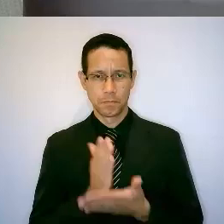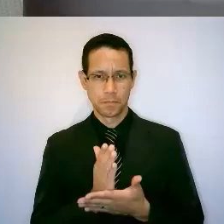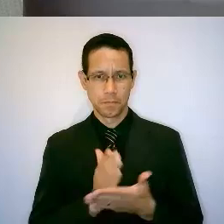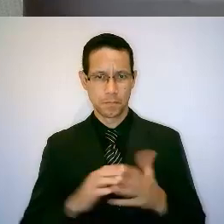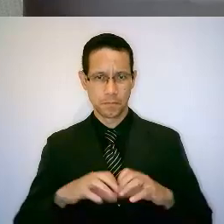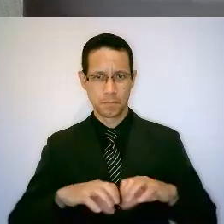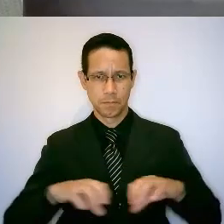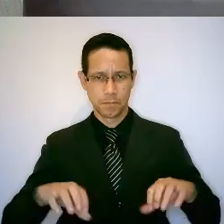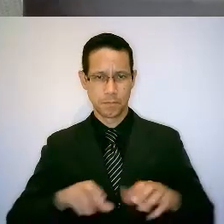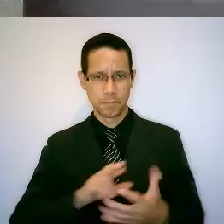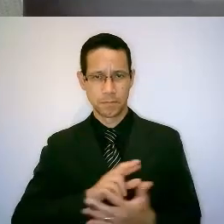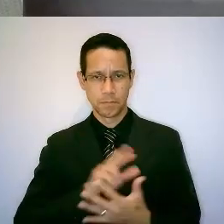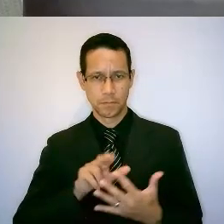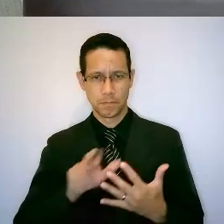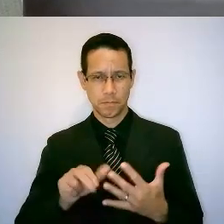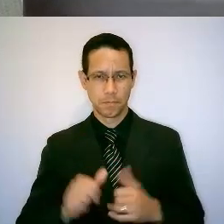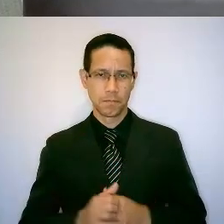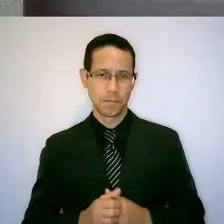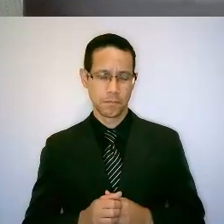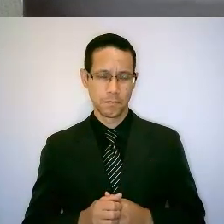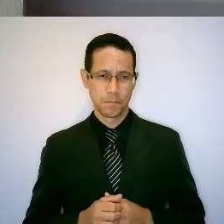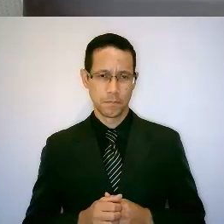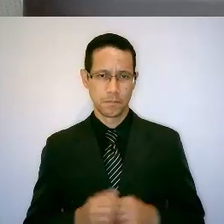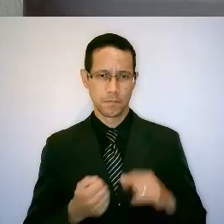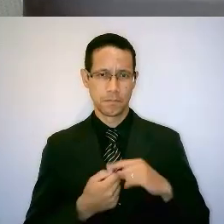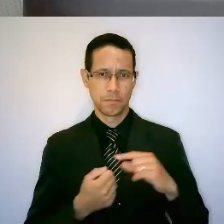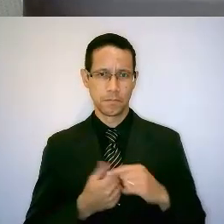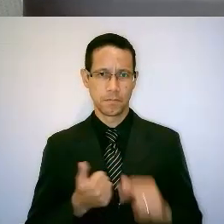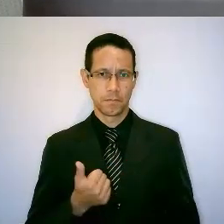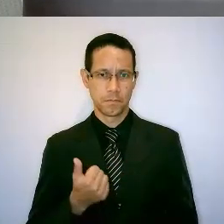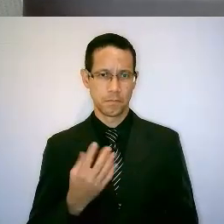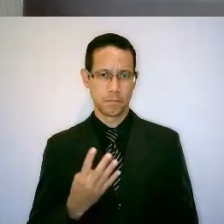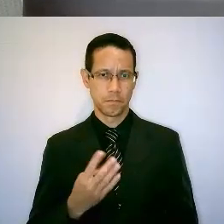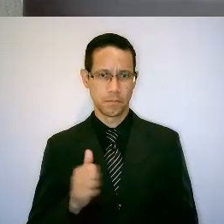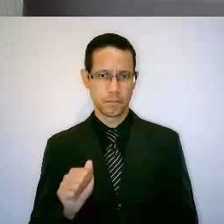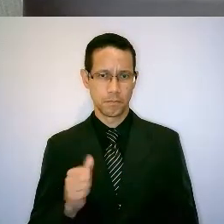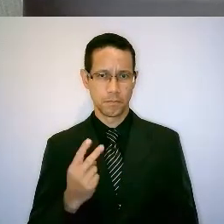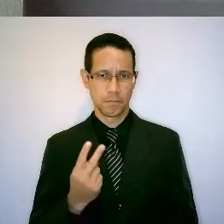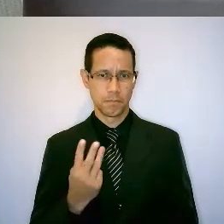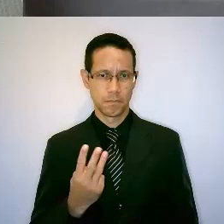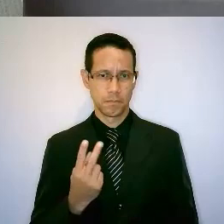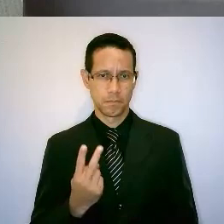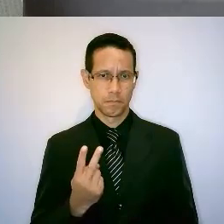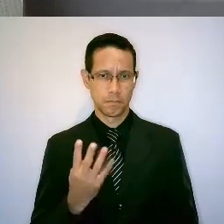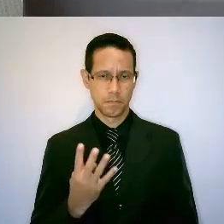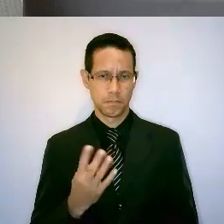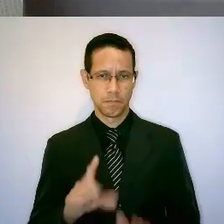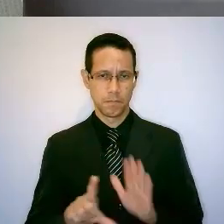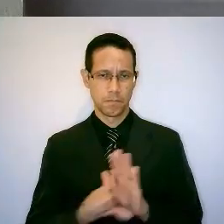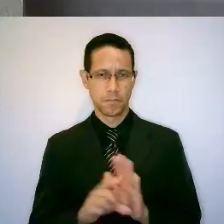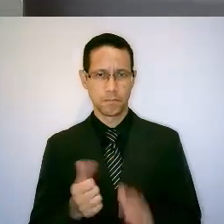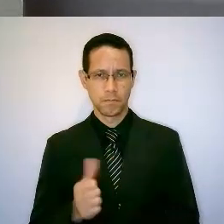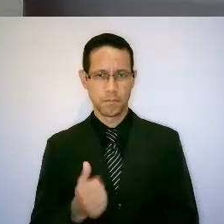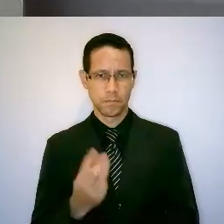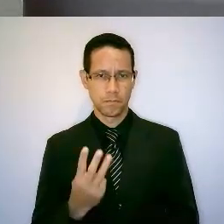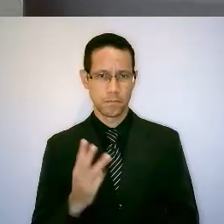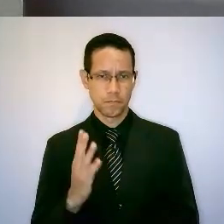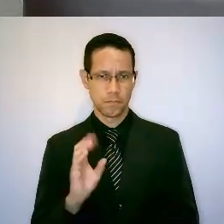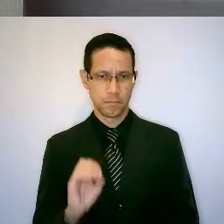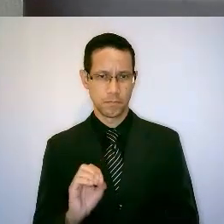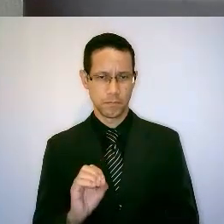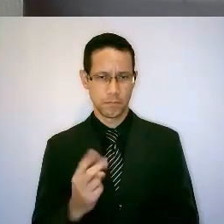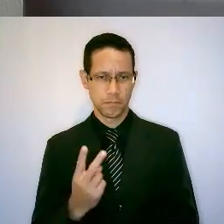observância aos artigos 14 a 23 e 24 todos da lei 11.340 de 2006